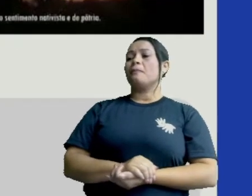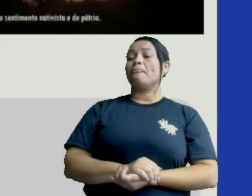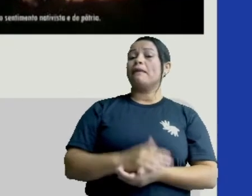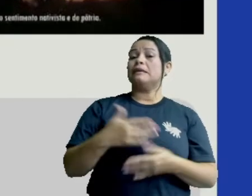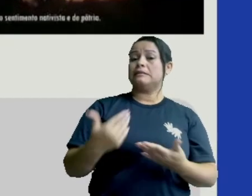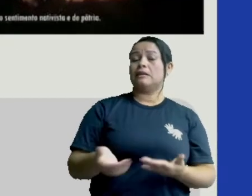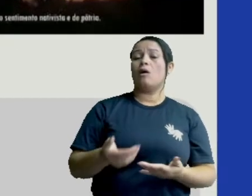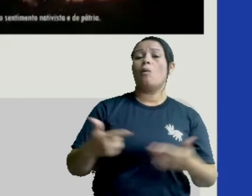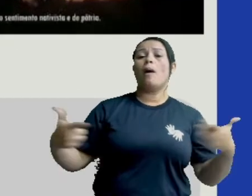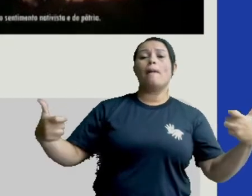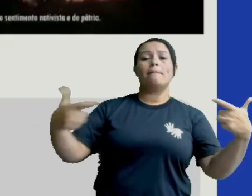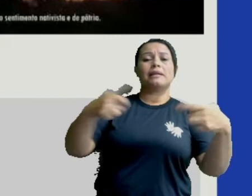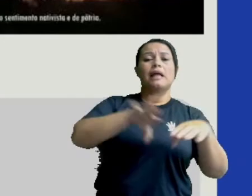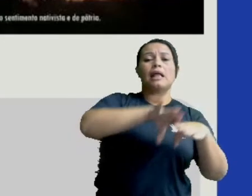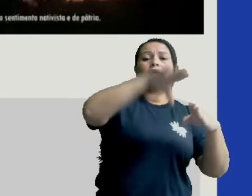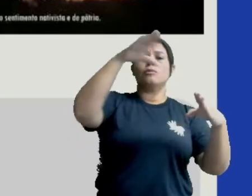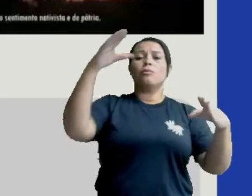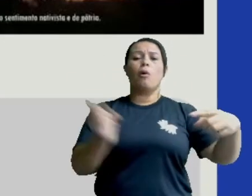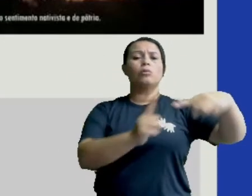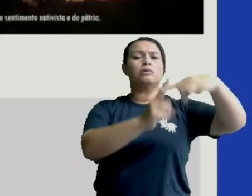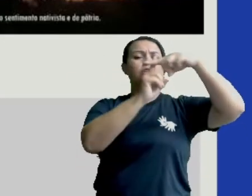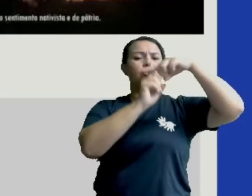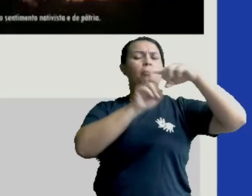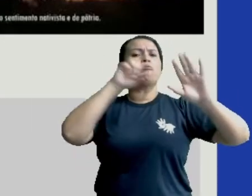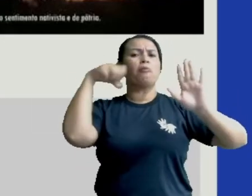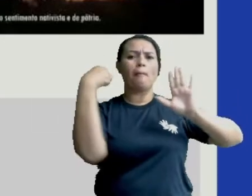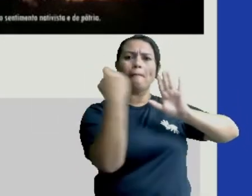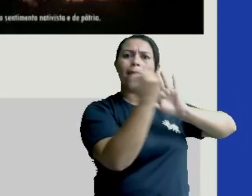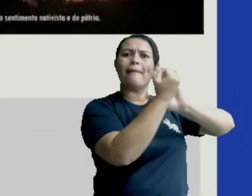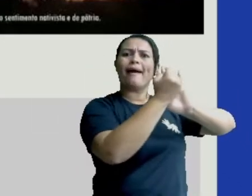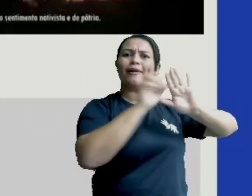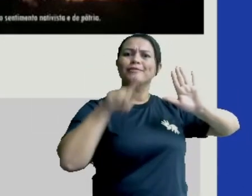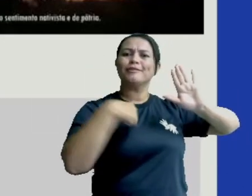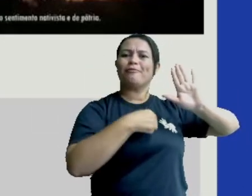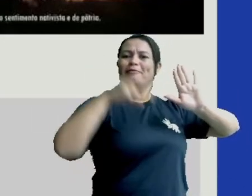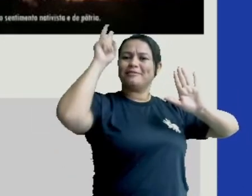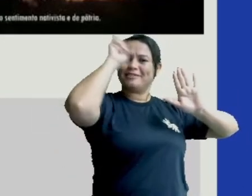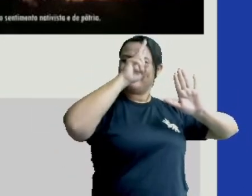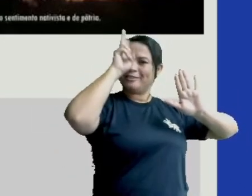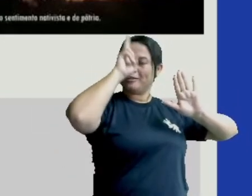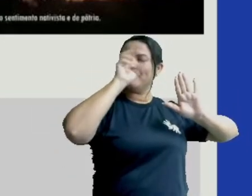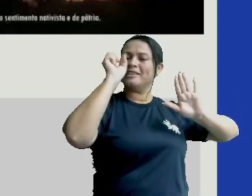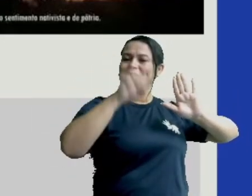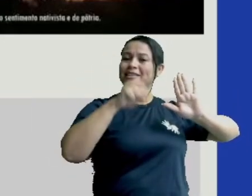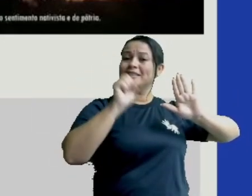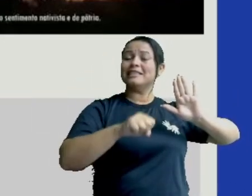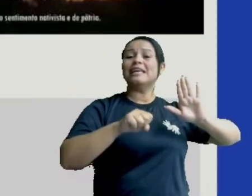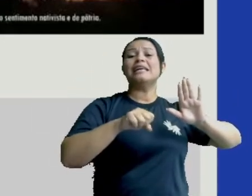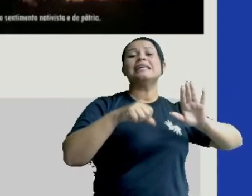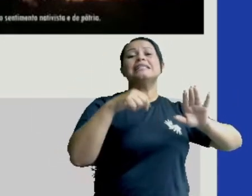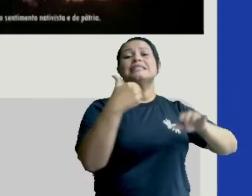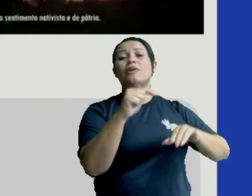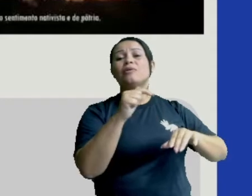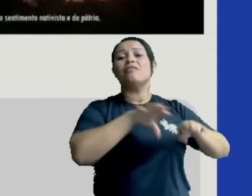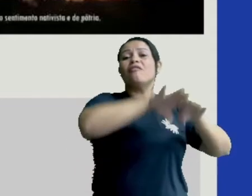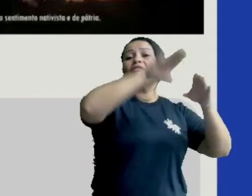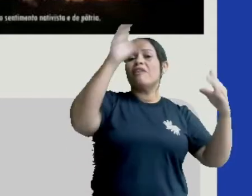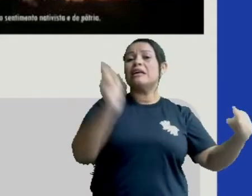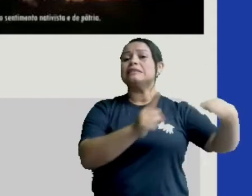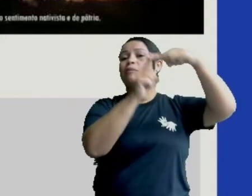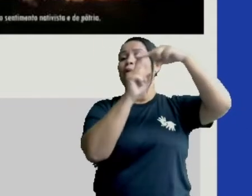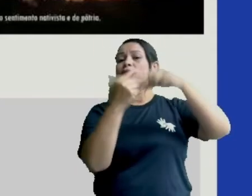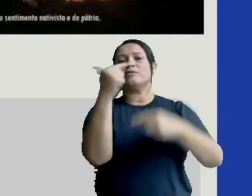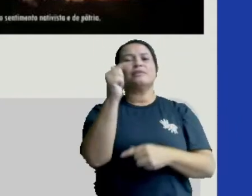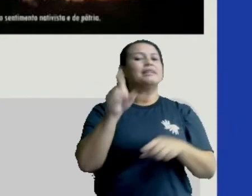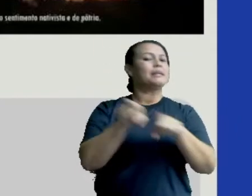A Batalha do Monte das Tabocas foi um marco na campanha da insurreição, e sem Tabocas não haveria